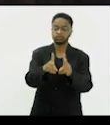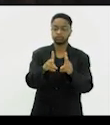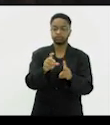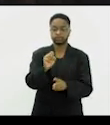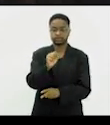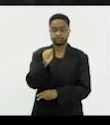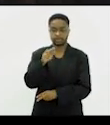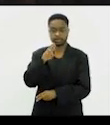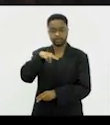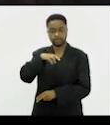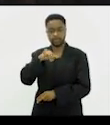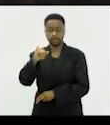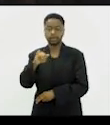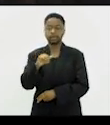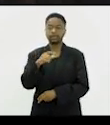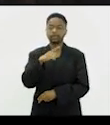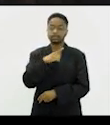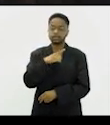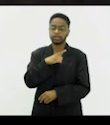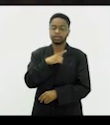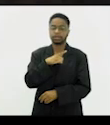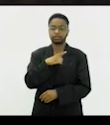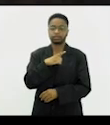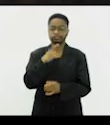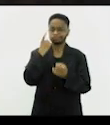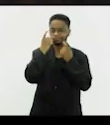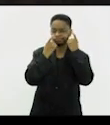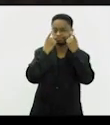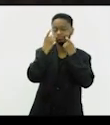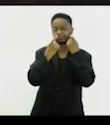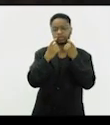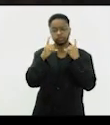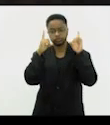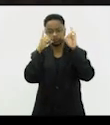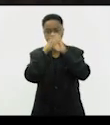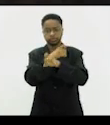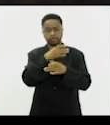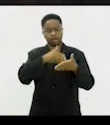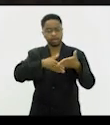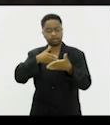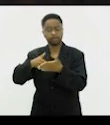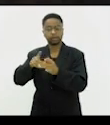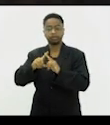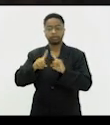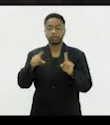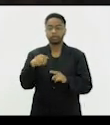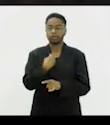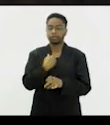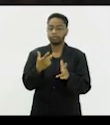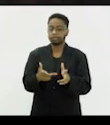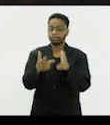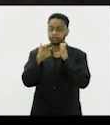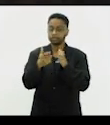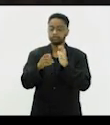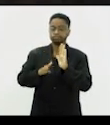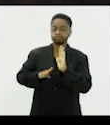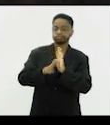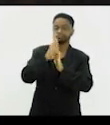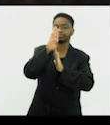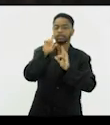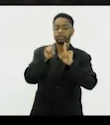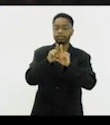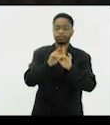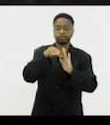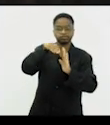desespero, um fracasso, um plano cruzado. Nós vimos ascensão e declínio do